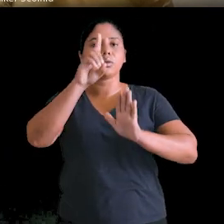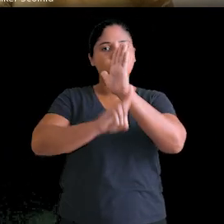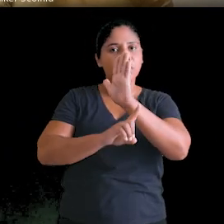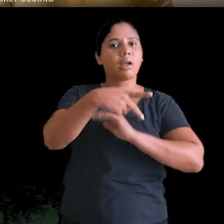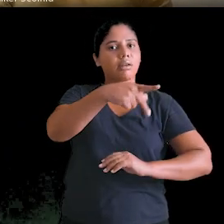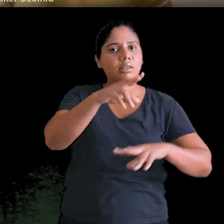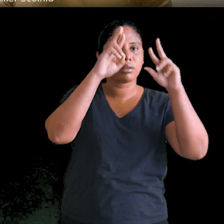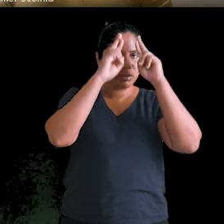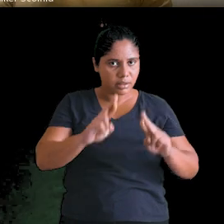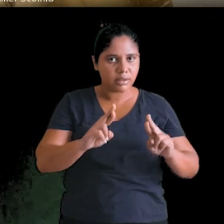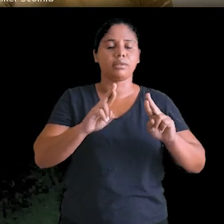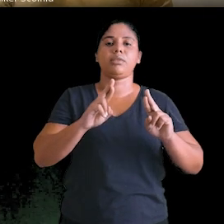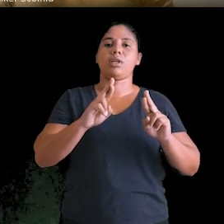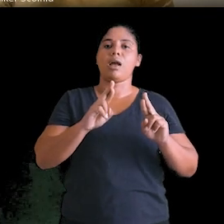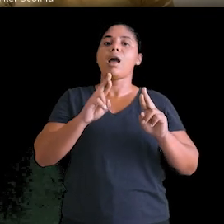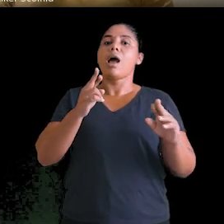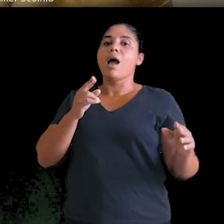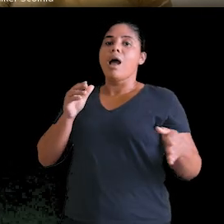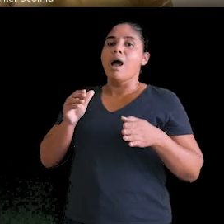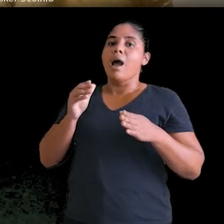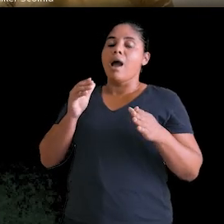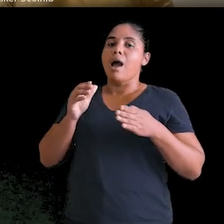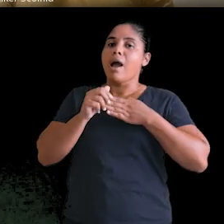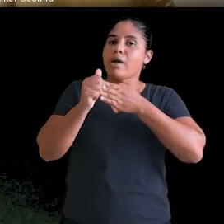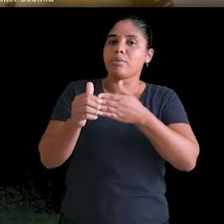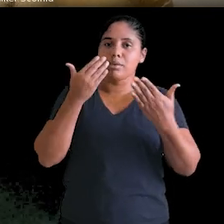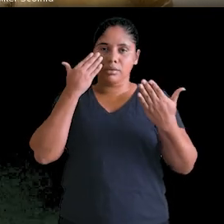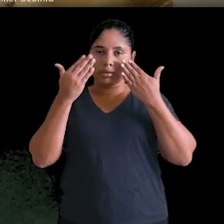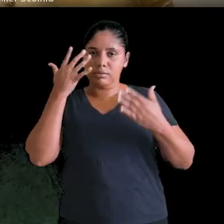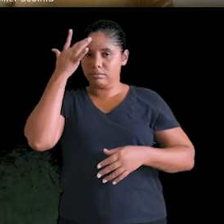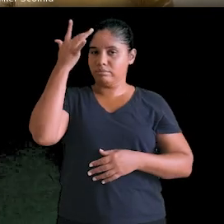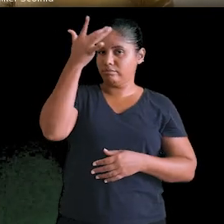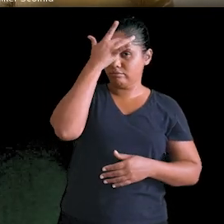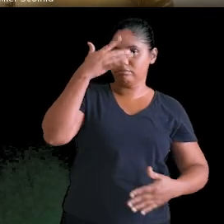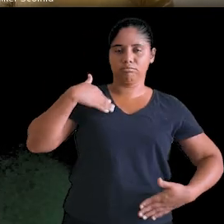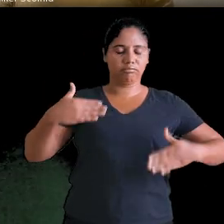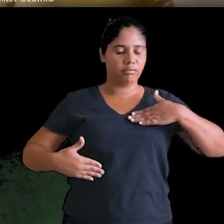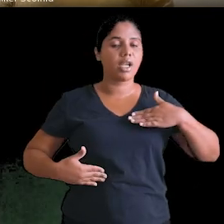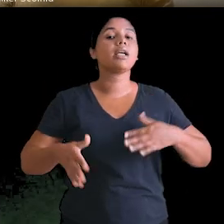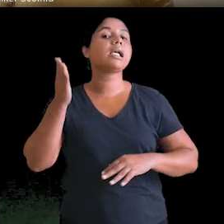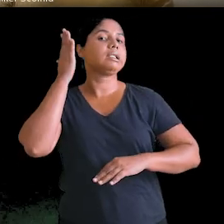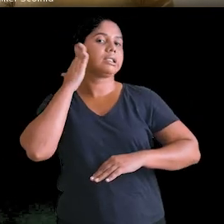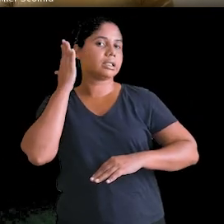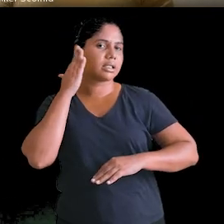pós-parto, com acompanhamento da saúde mental e física especificamente, tá? Porque sabe-se que devido ao